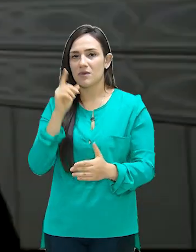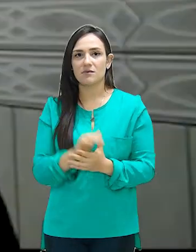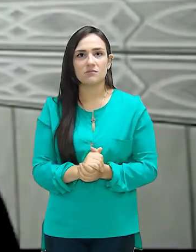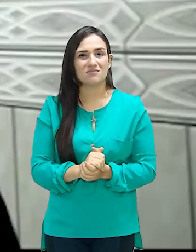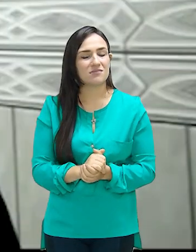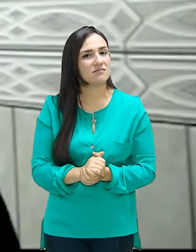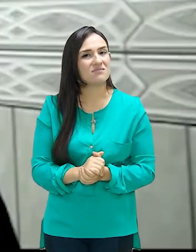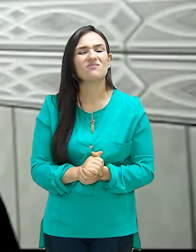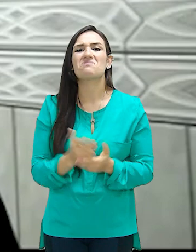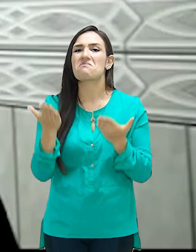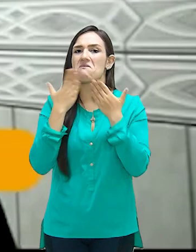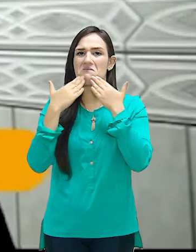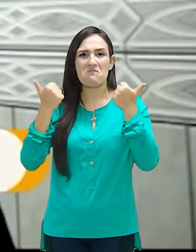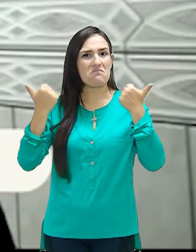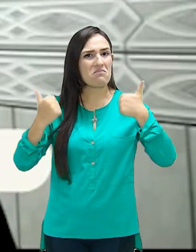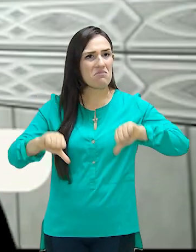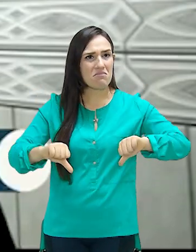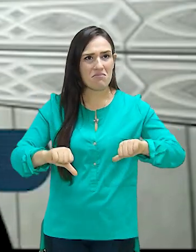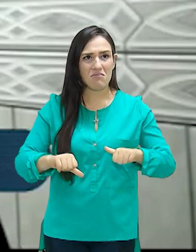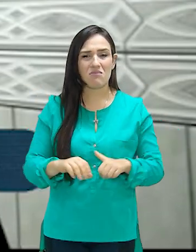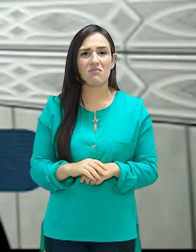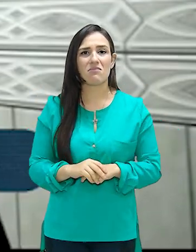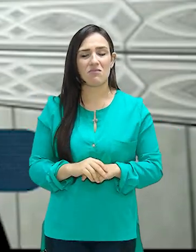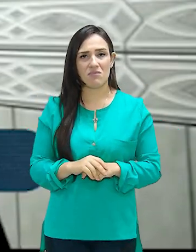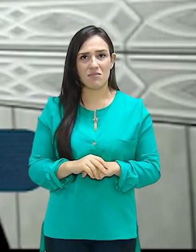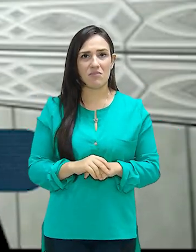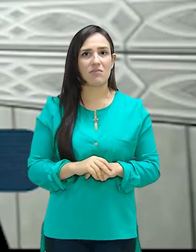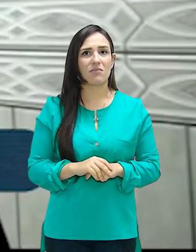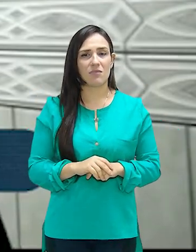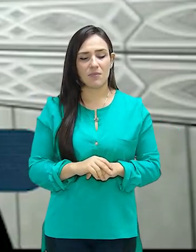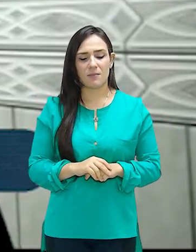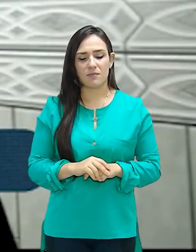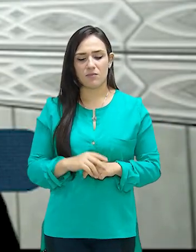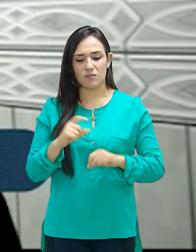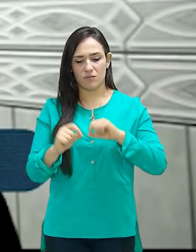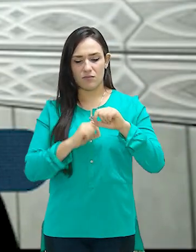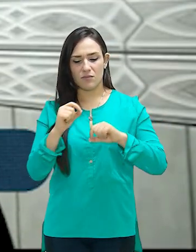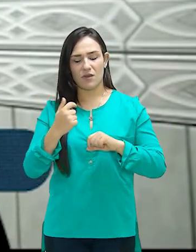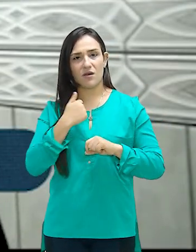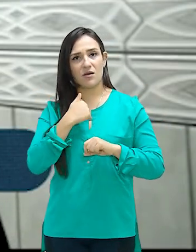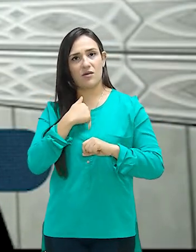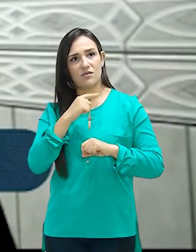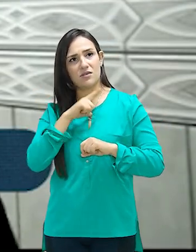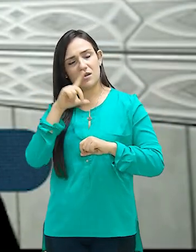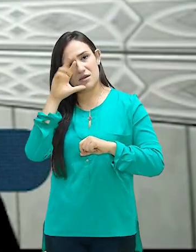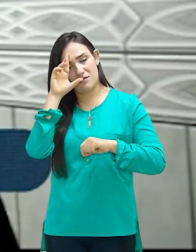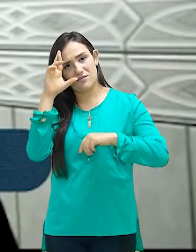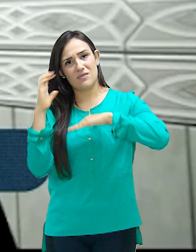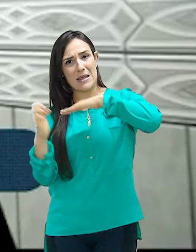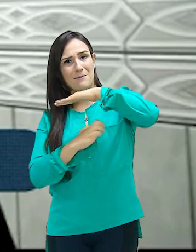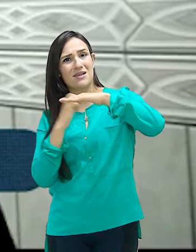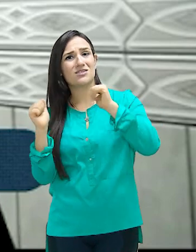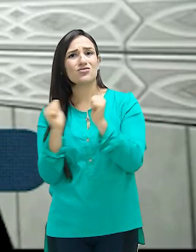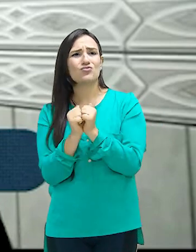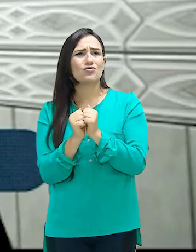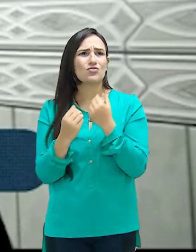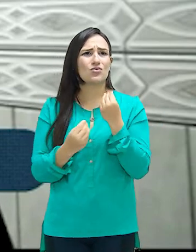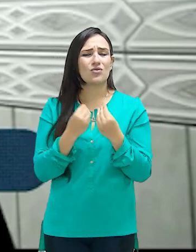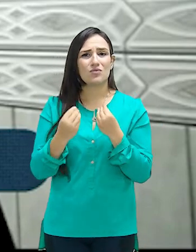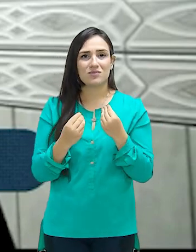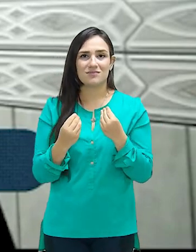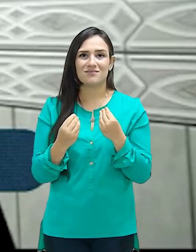demais por conta de ter uma escola de música e ter a empresa em conjunto. Então,